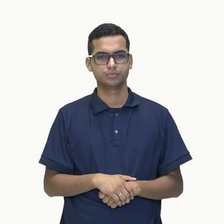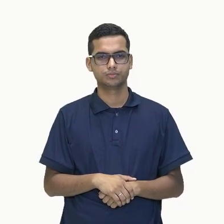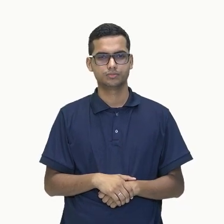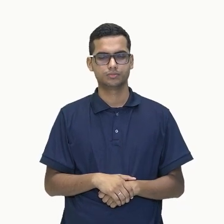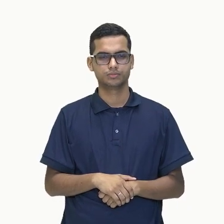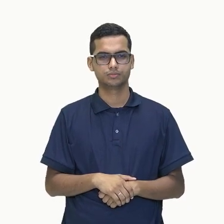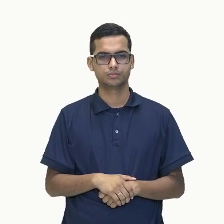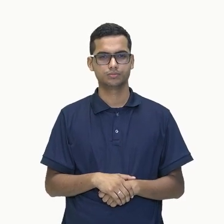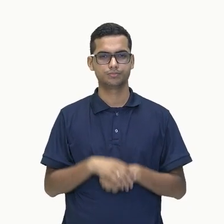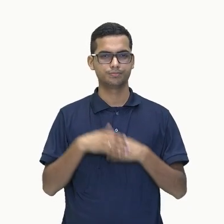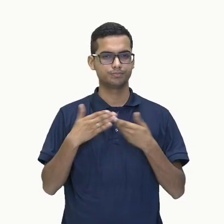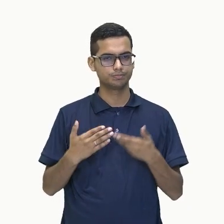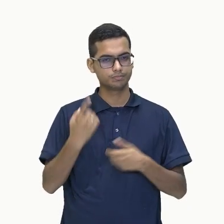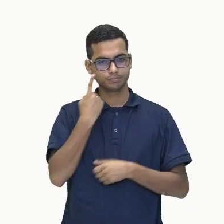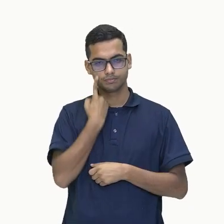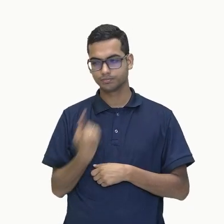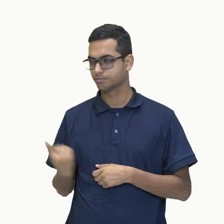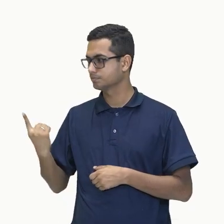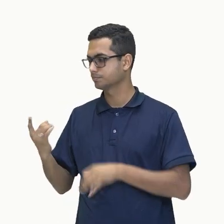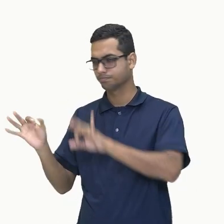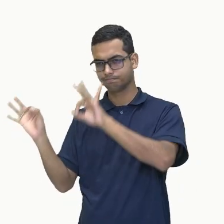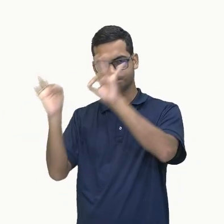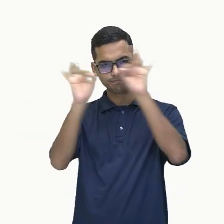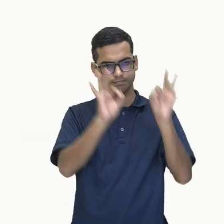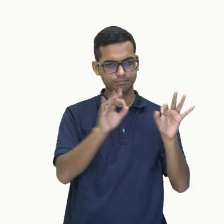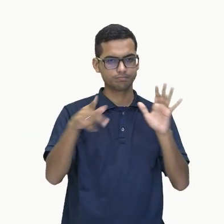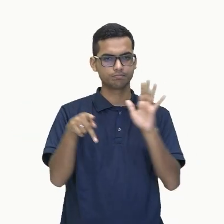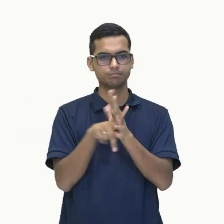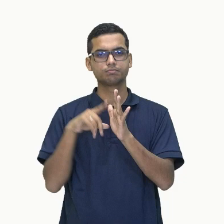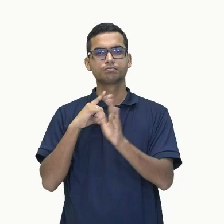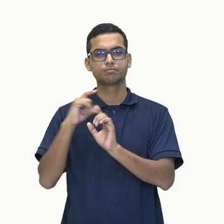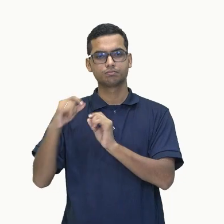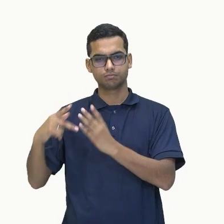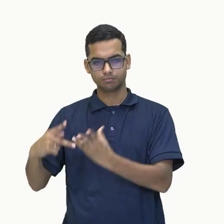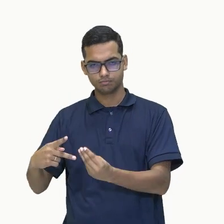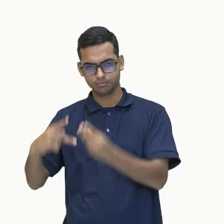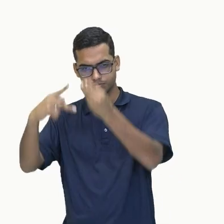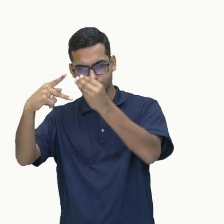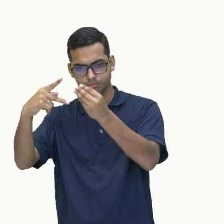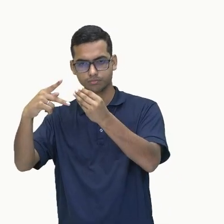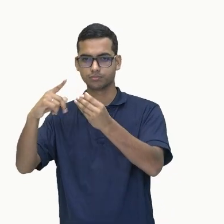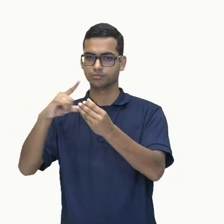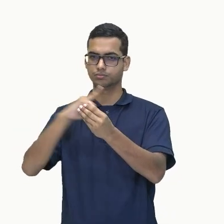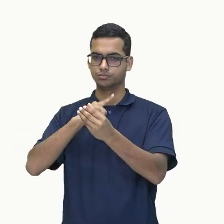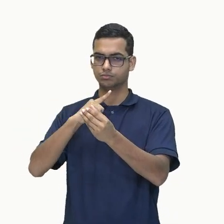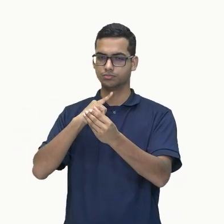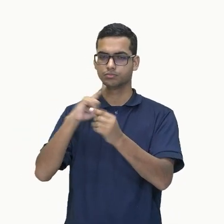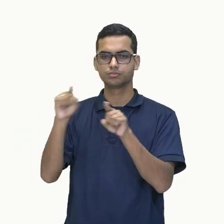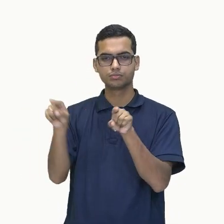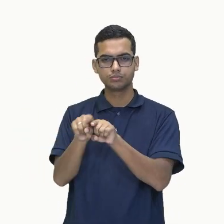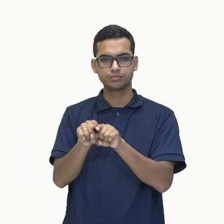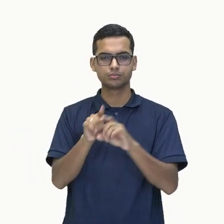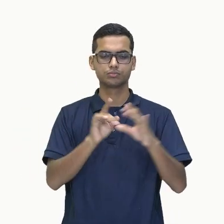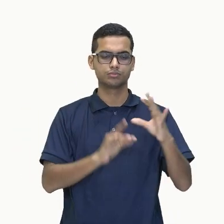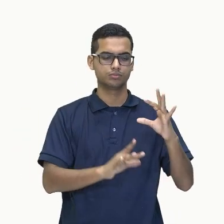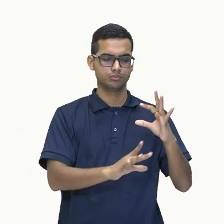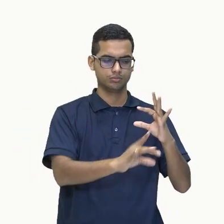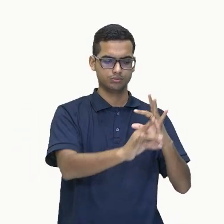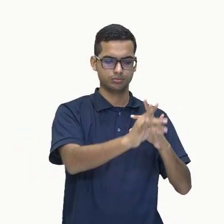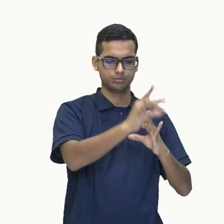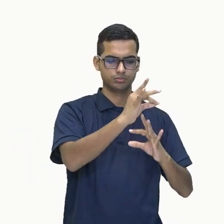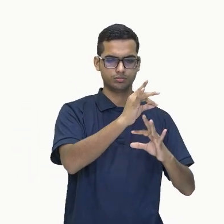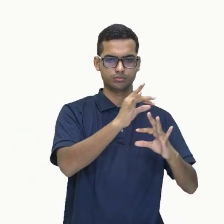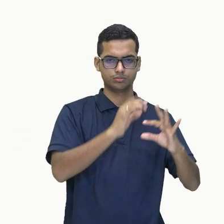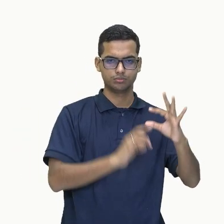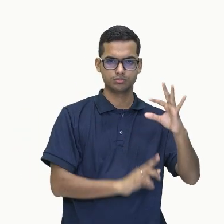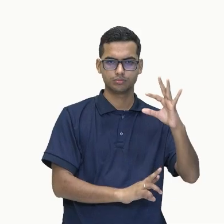Dessa forma, o que a gente está vendo aqui é que as proteínas são compostas por aminoácidos em sequência definida,